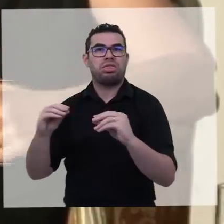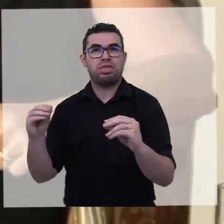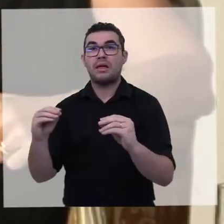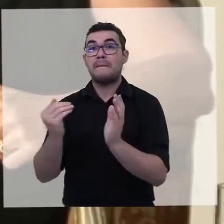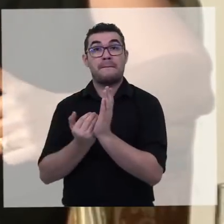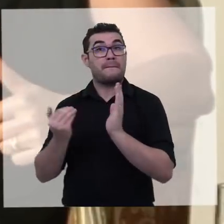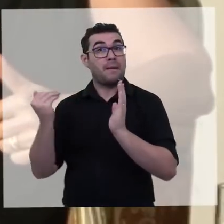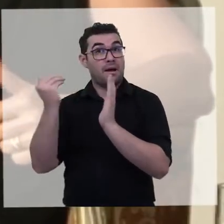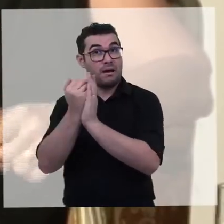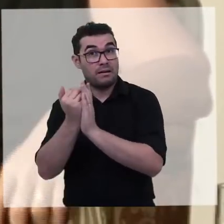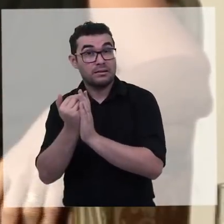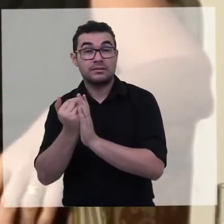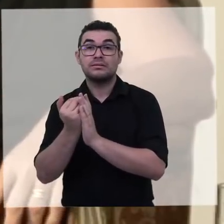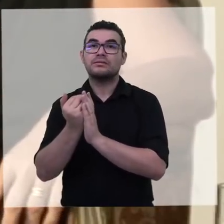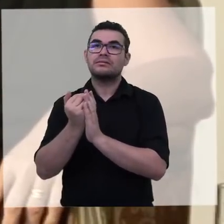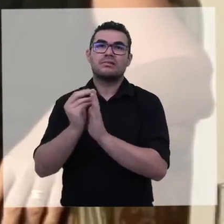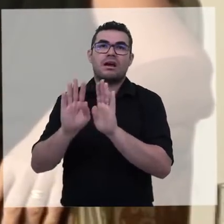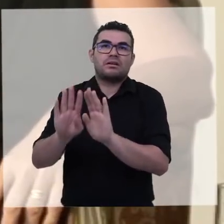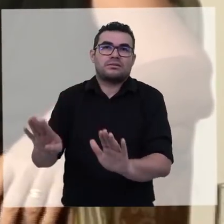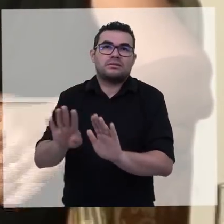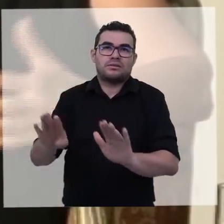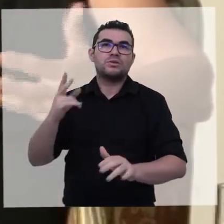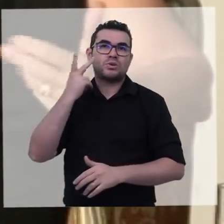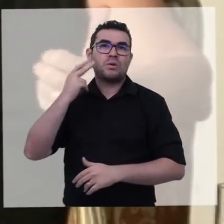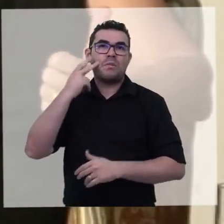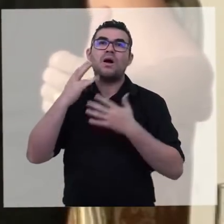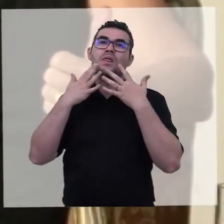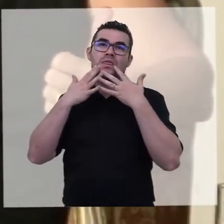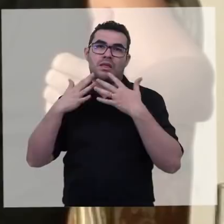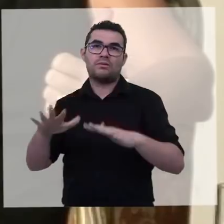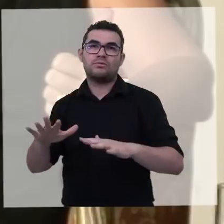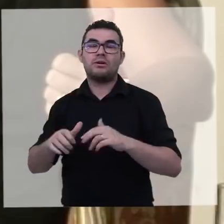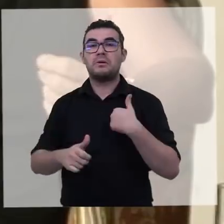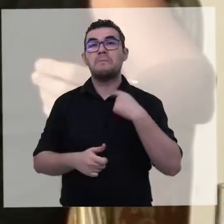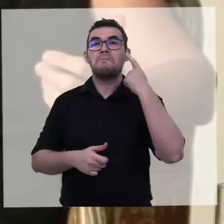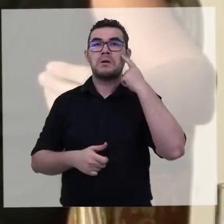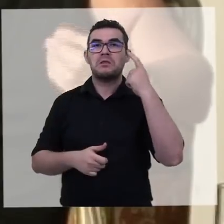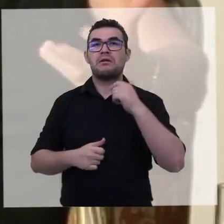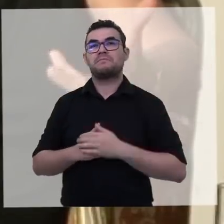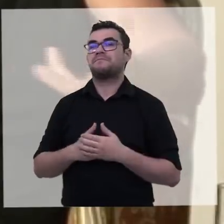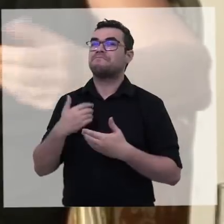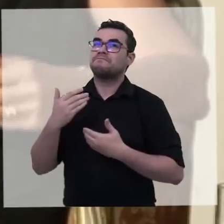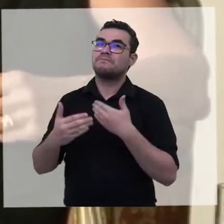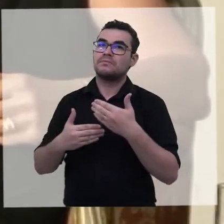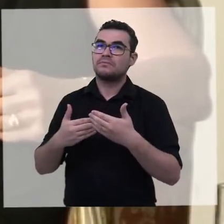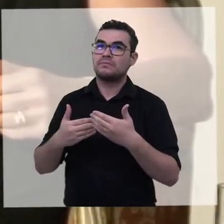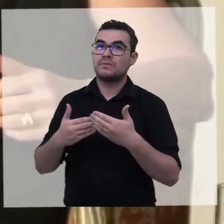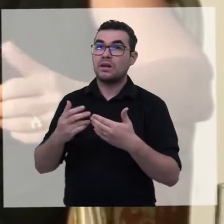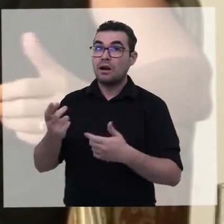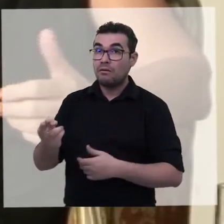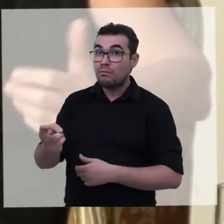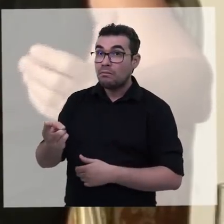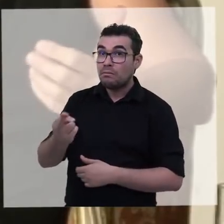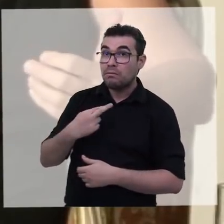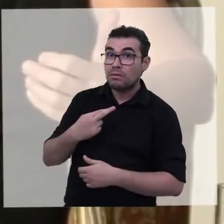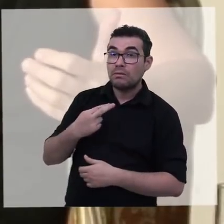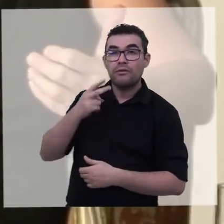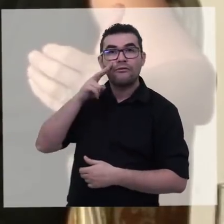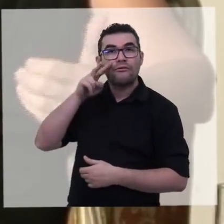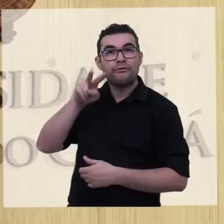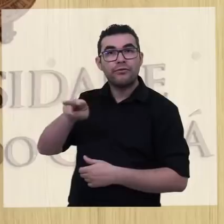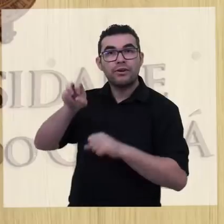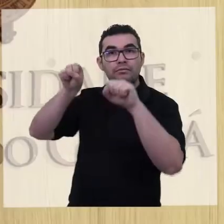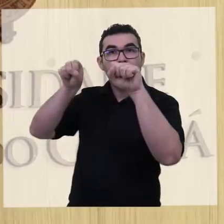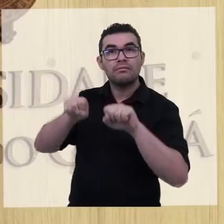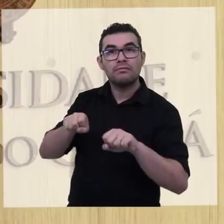um processo de degradação. E quando começaram a ver os resultados, ocorreu o contrário.